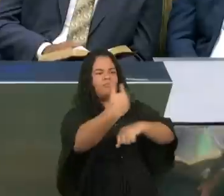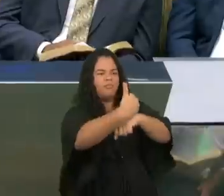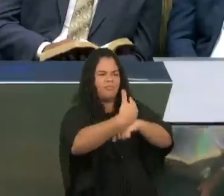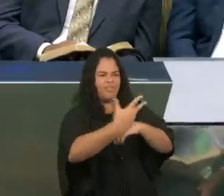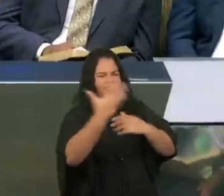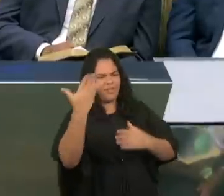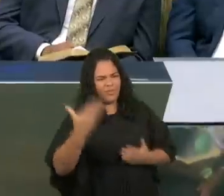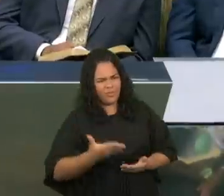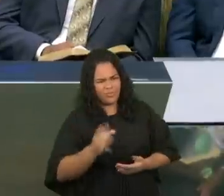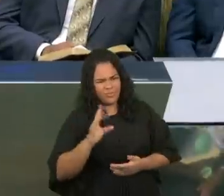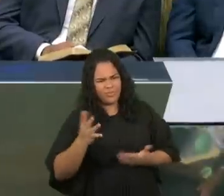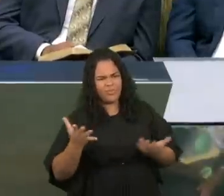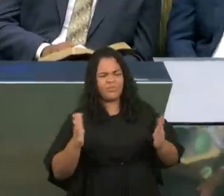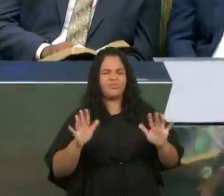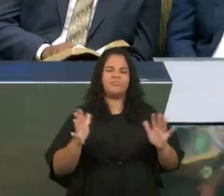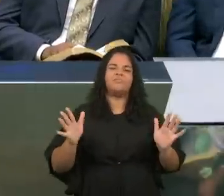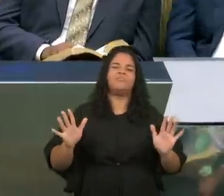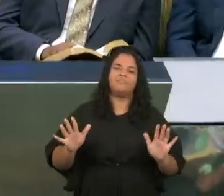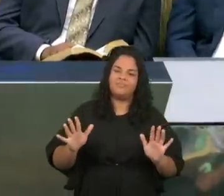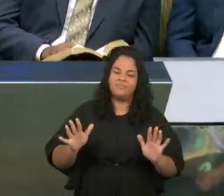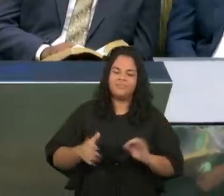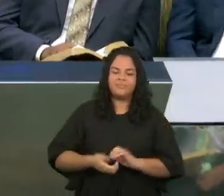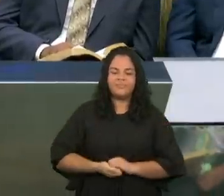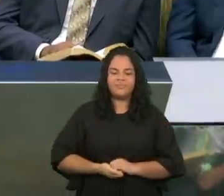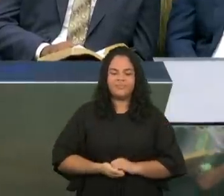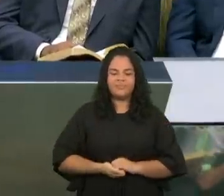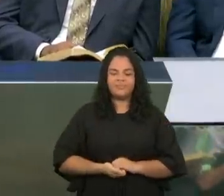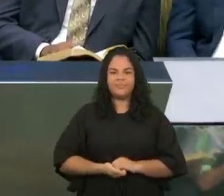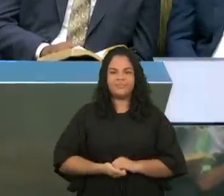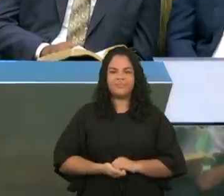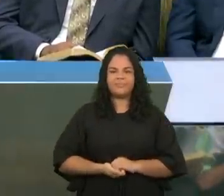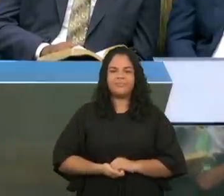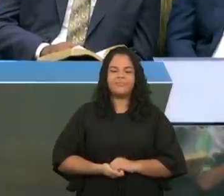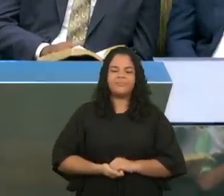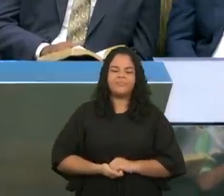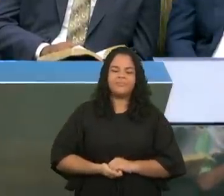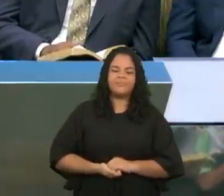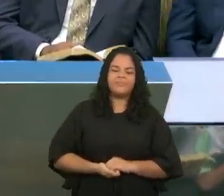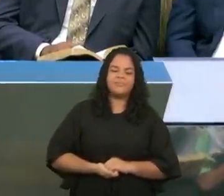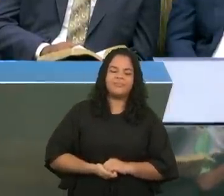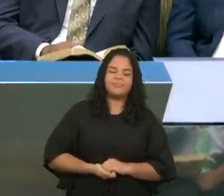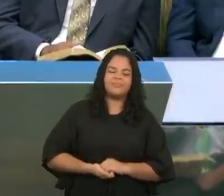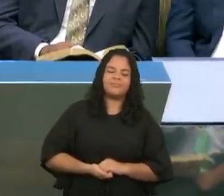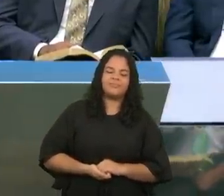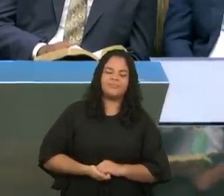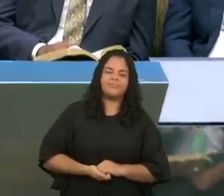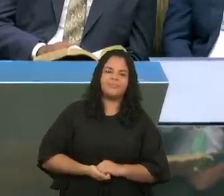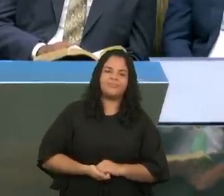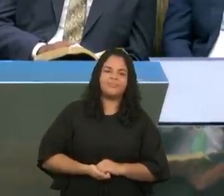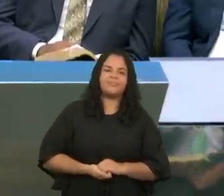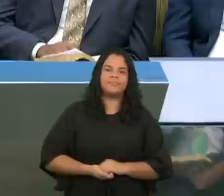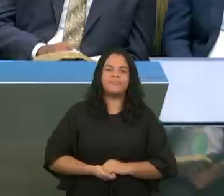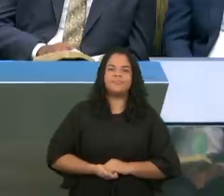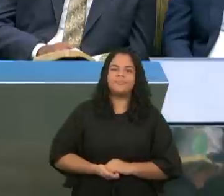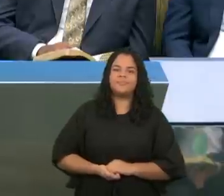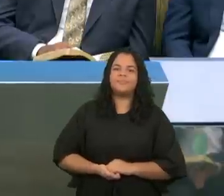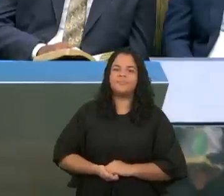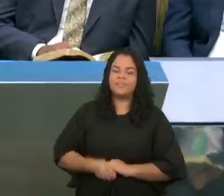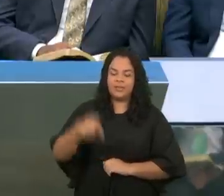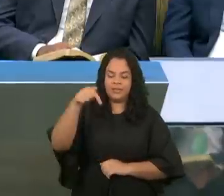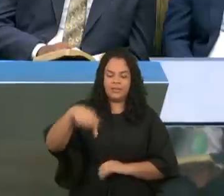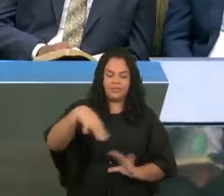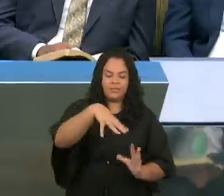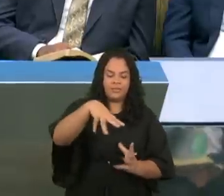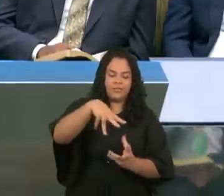Deus. Se torna possível, ou torna possível, a vida do planeta. Se estivesse